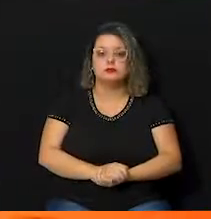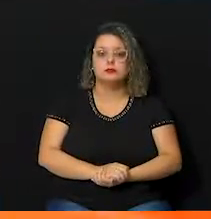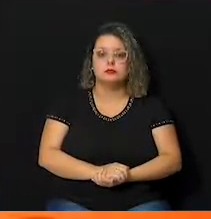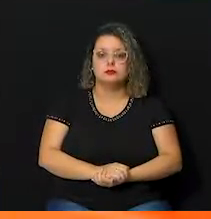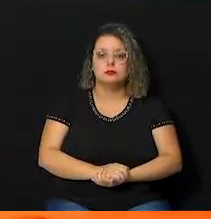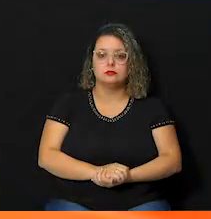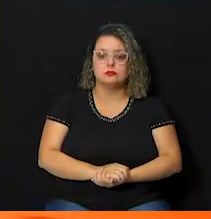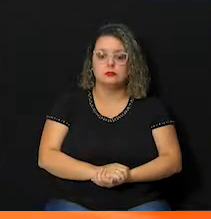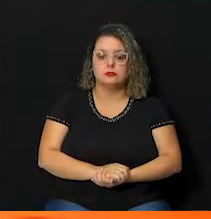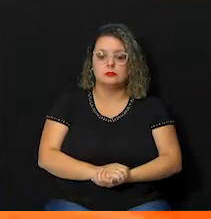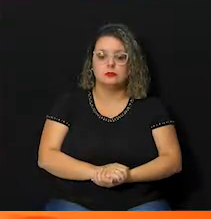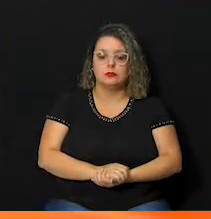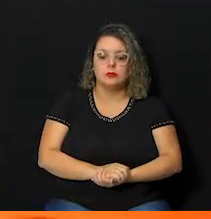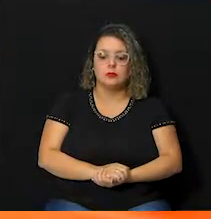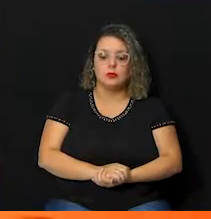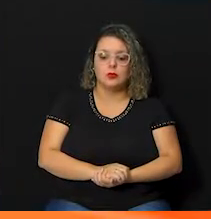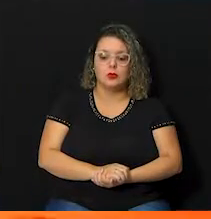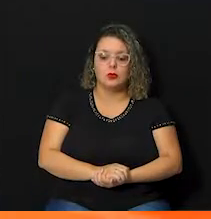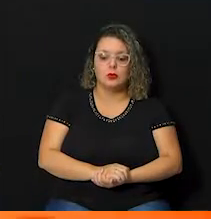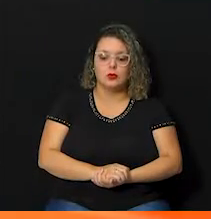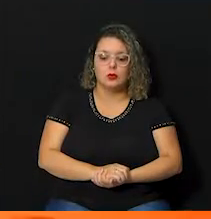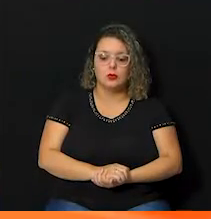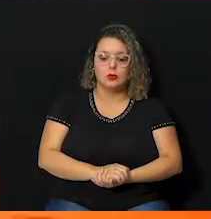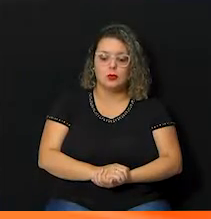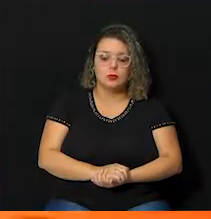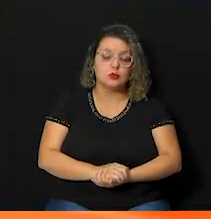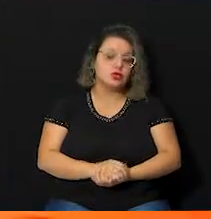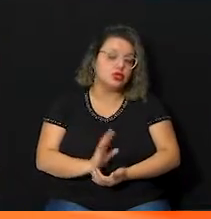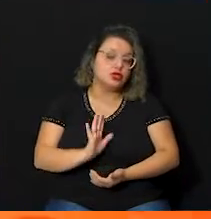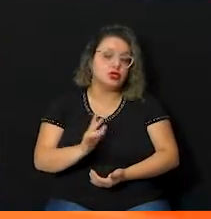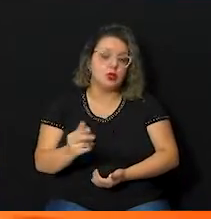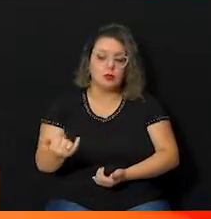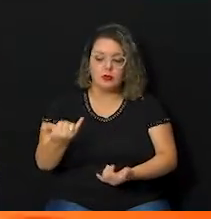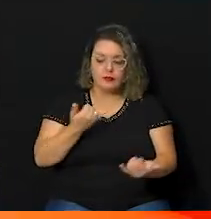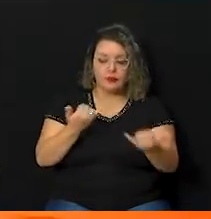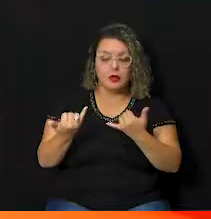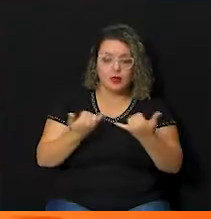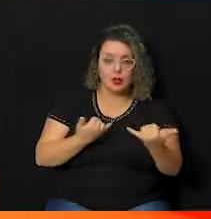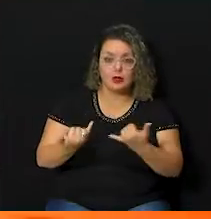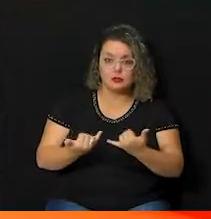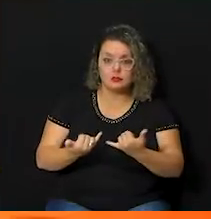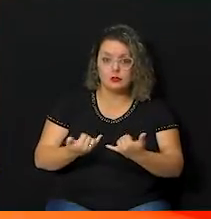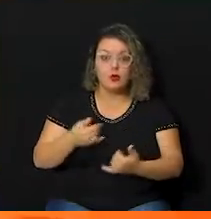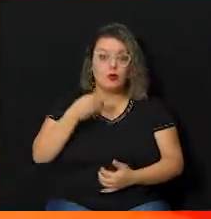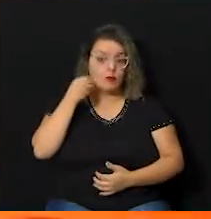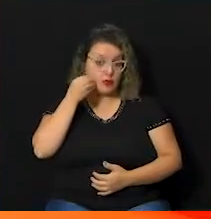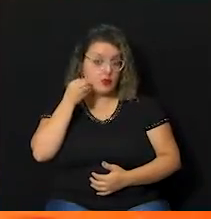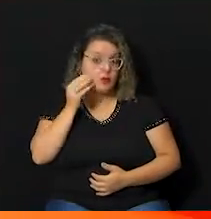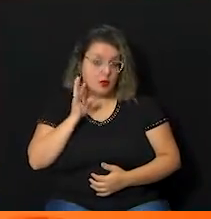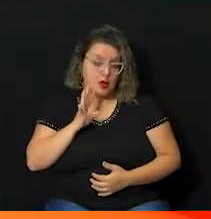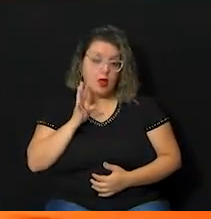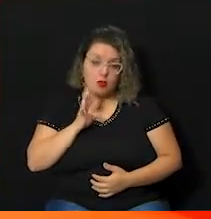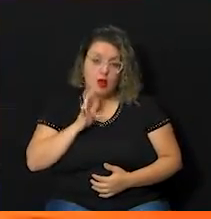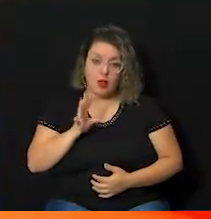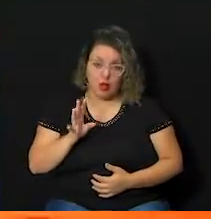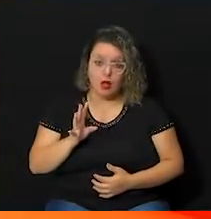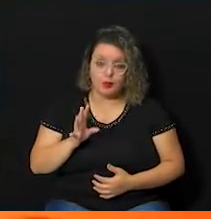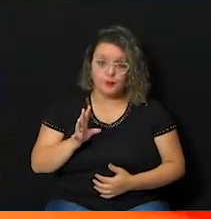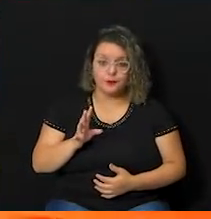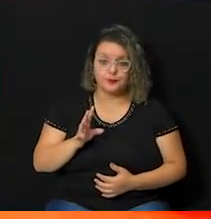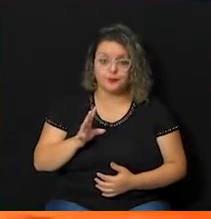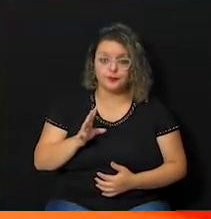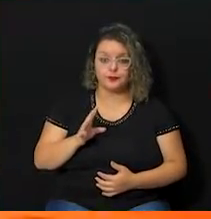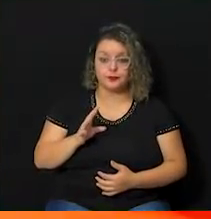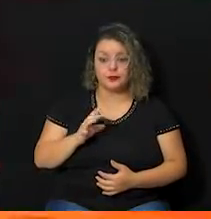final aí. E, de acordo com o que já me deram de retorno da edição original, a experiência foi bem bacana. Então, estou contando